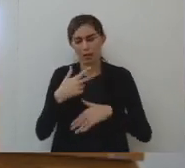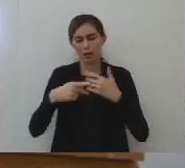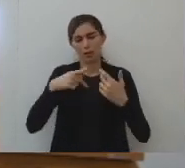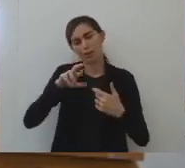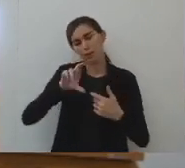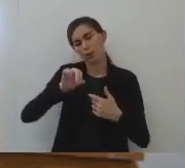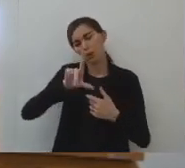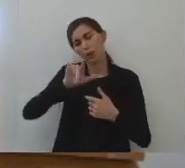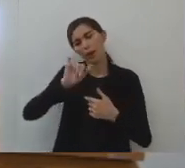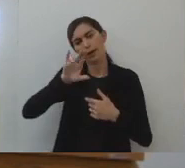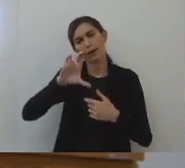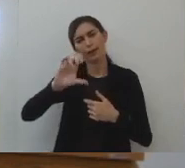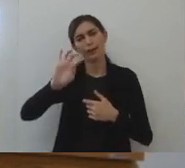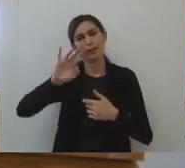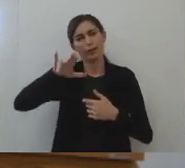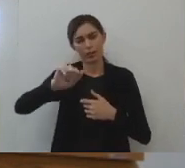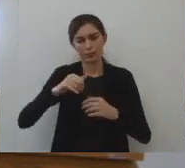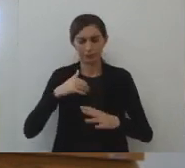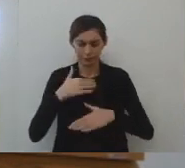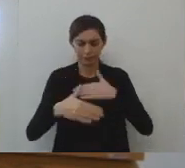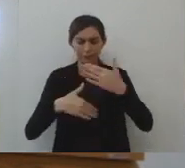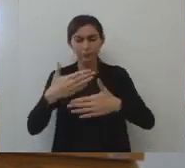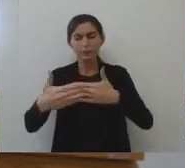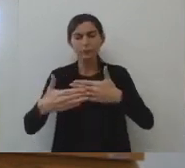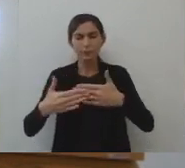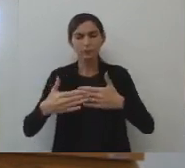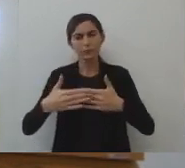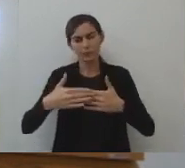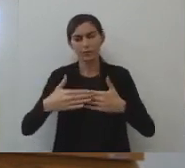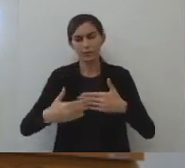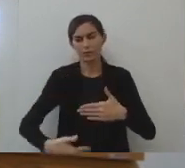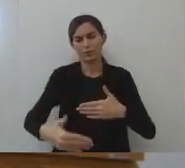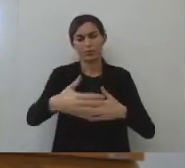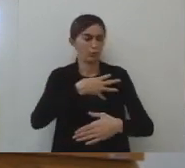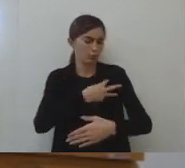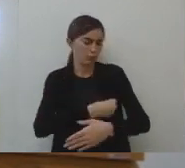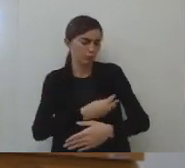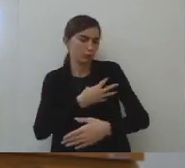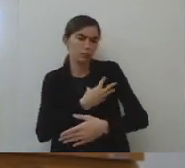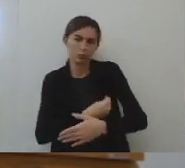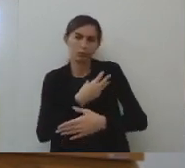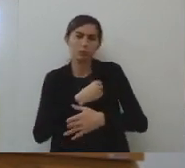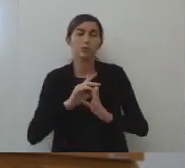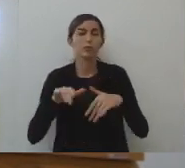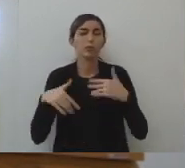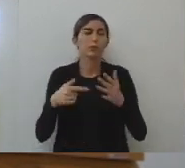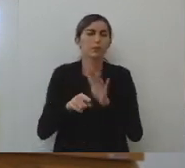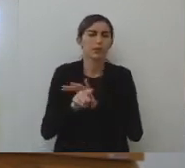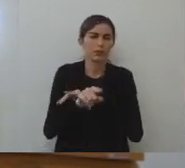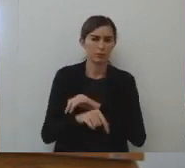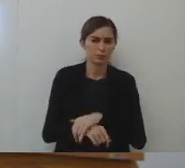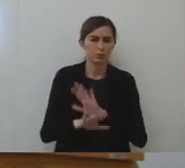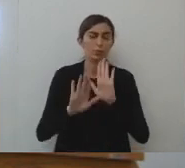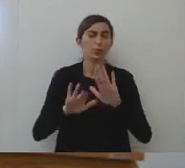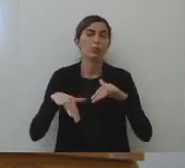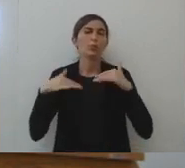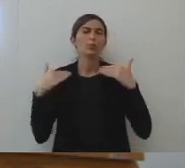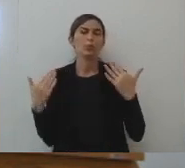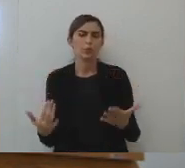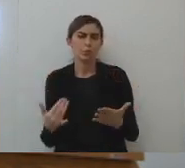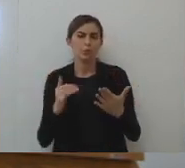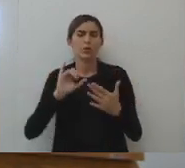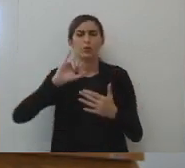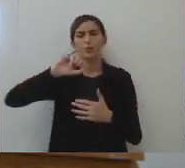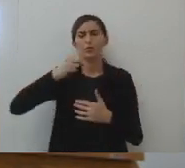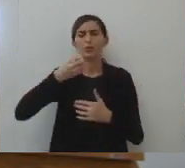prolactina ela é gerada a partir do impulso que é gerado a partir da sucção. E aí eu pergunto, qual é o instinto